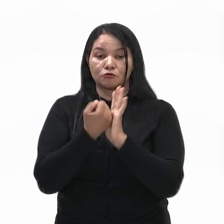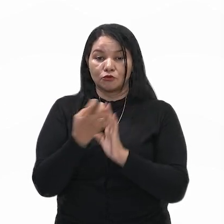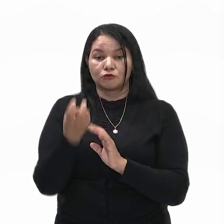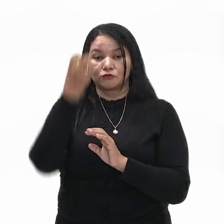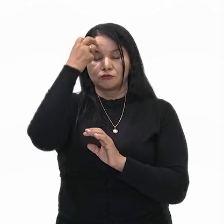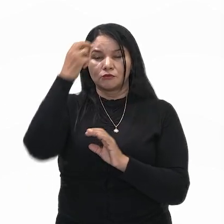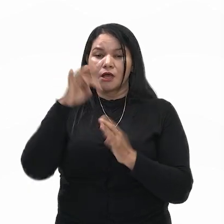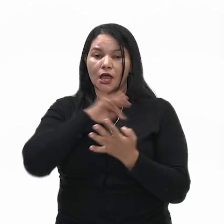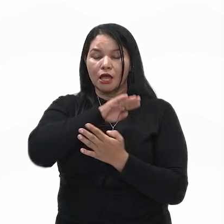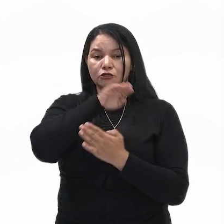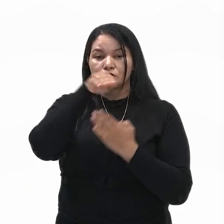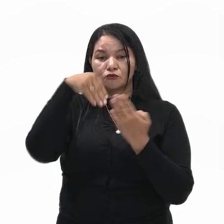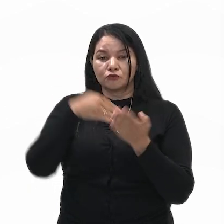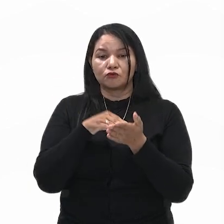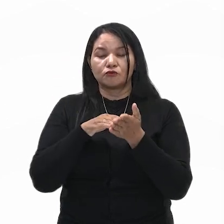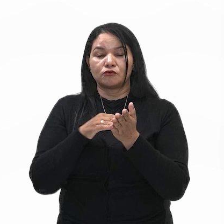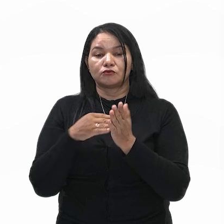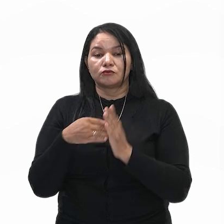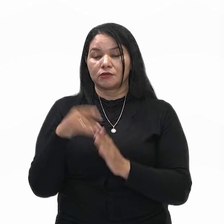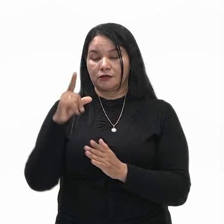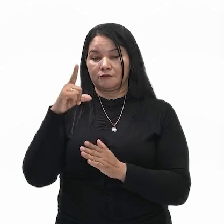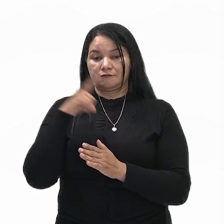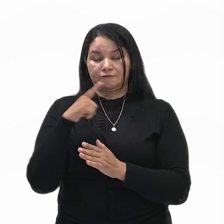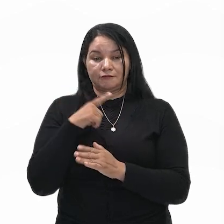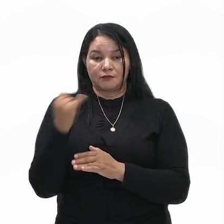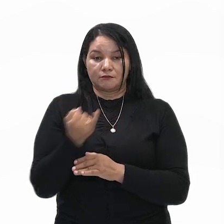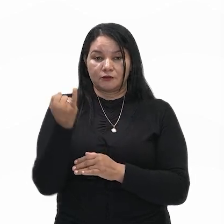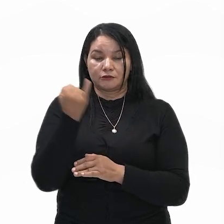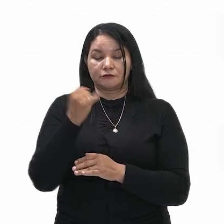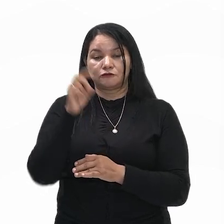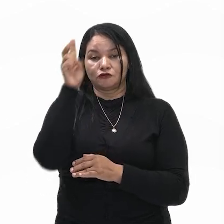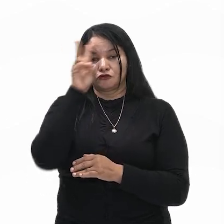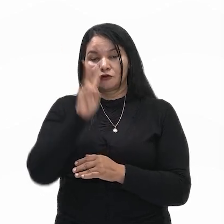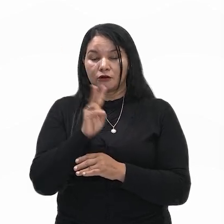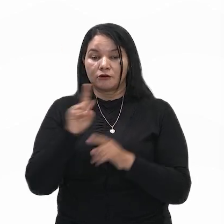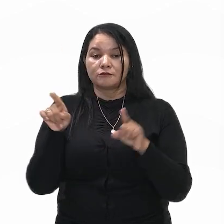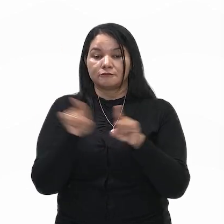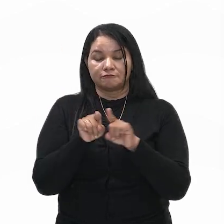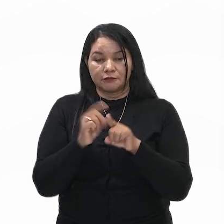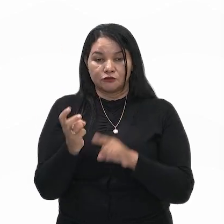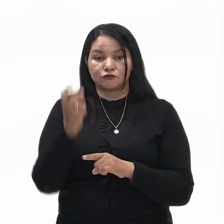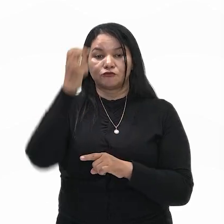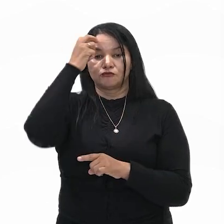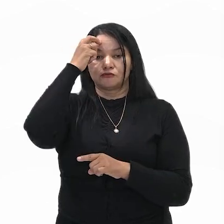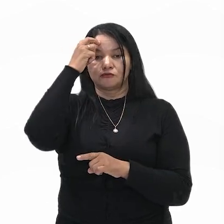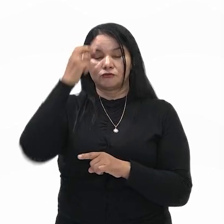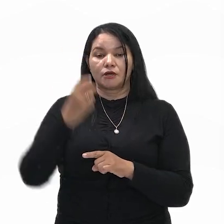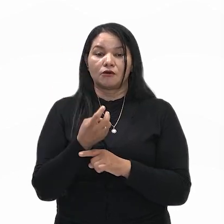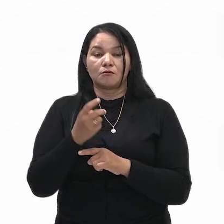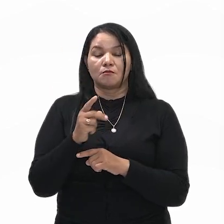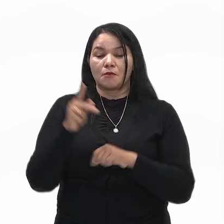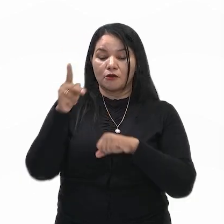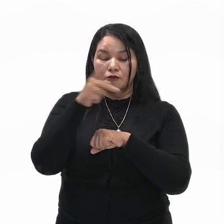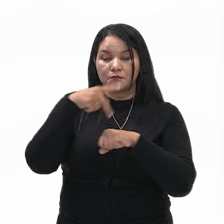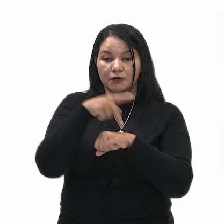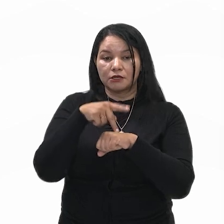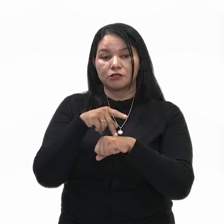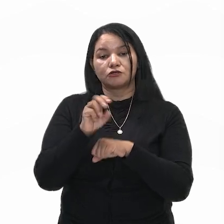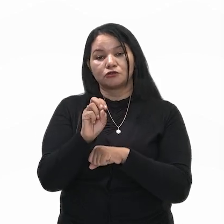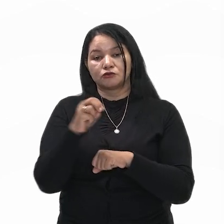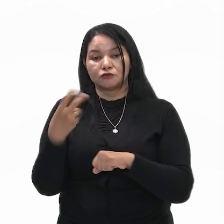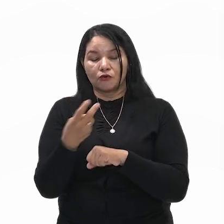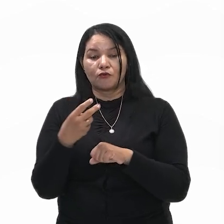Tudo aquilo que possui importância histórica e cultural para um país ou uma